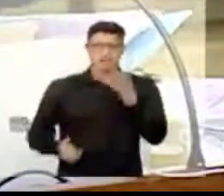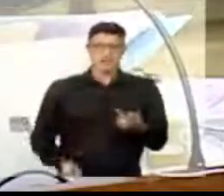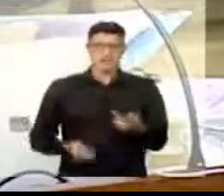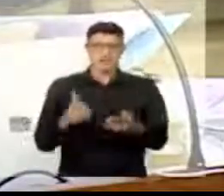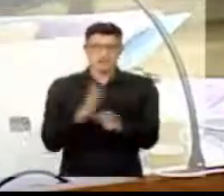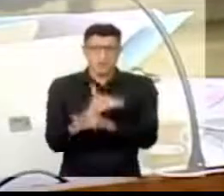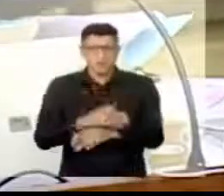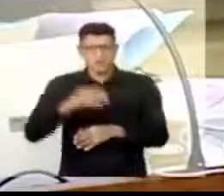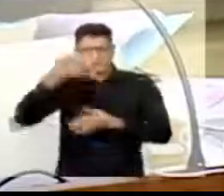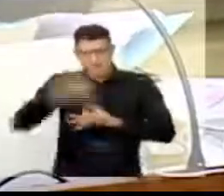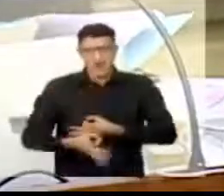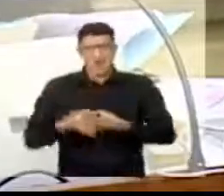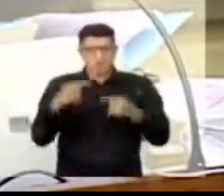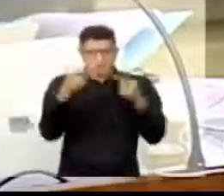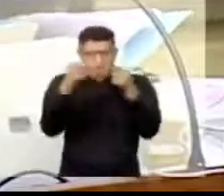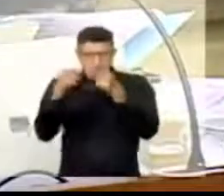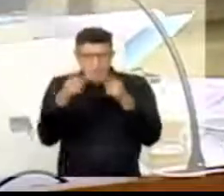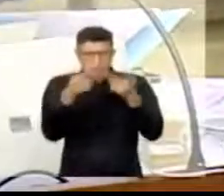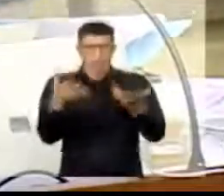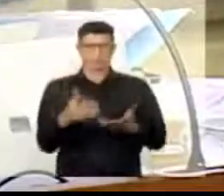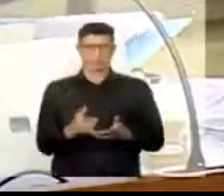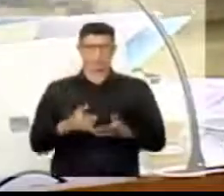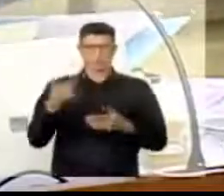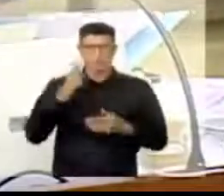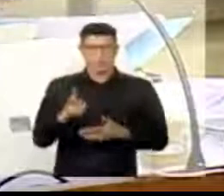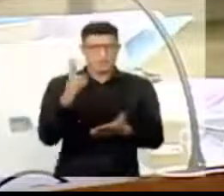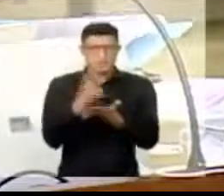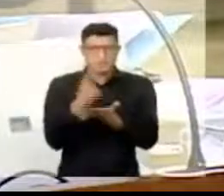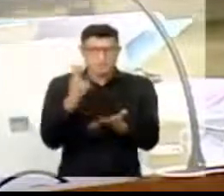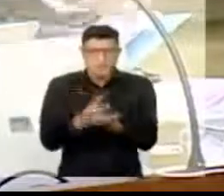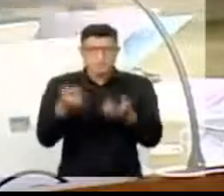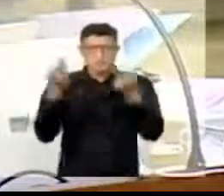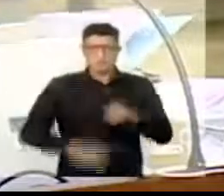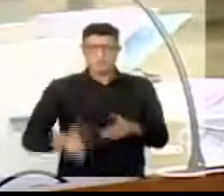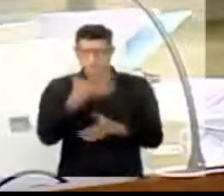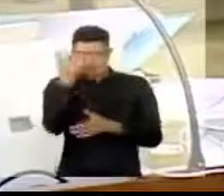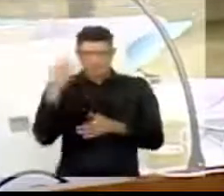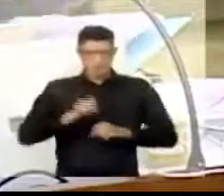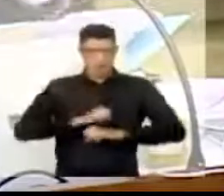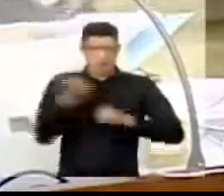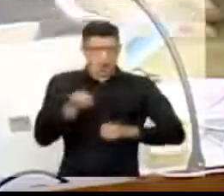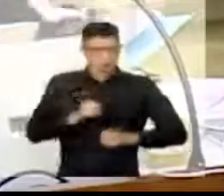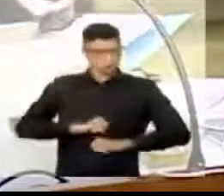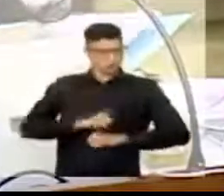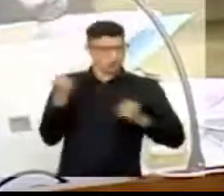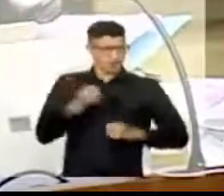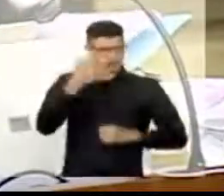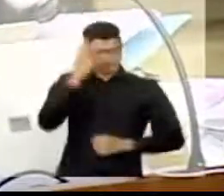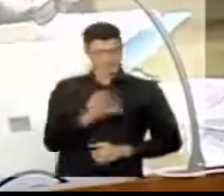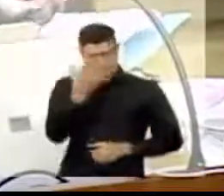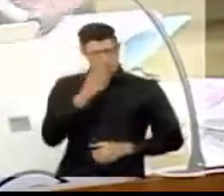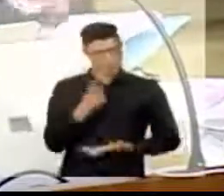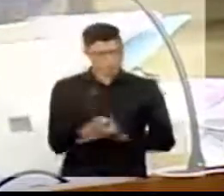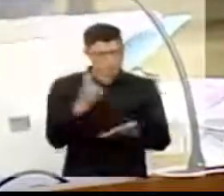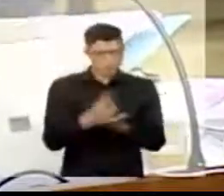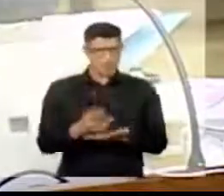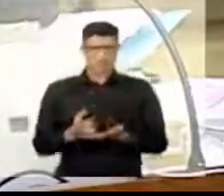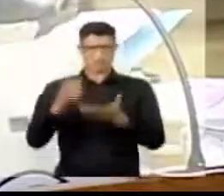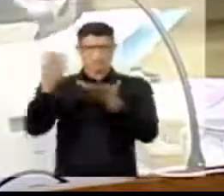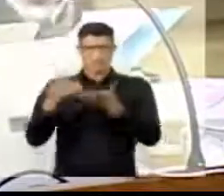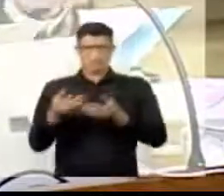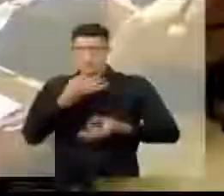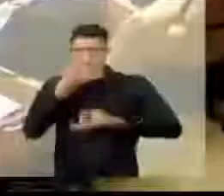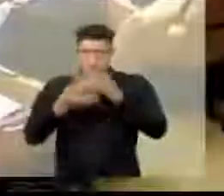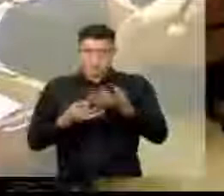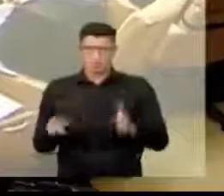coisas racionais, articuladas. Sempre fala coisa contra alguém, está sempre com ódio de alguém, está sempre com raiva de alguém. Ministro, um